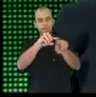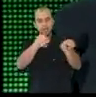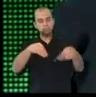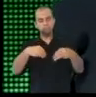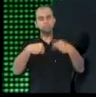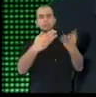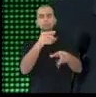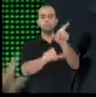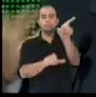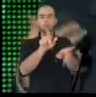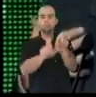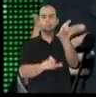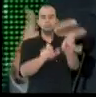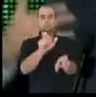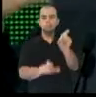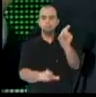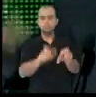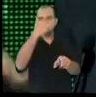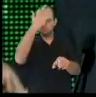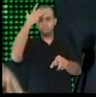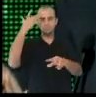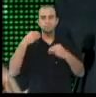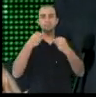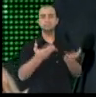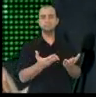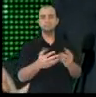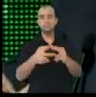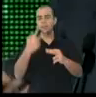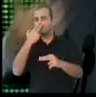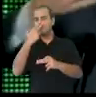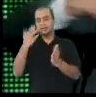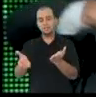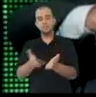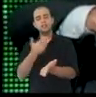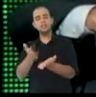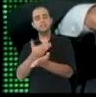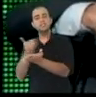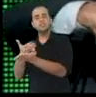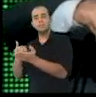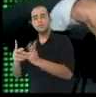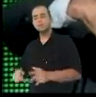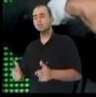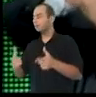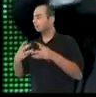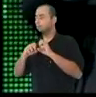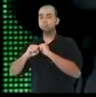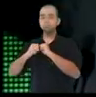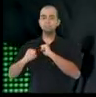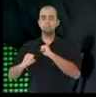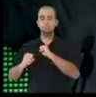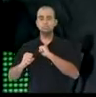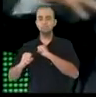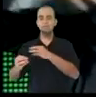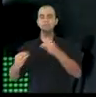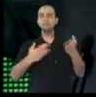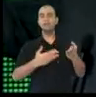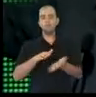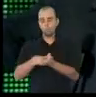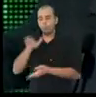Agora, você tem terra para entregar para as pessoas. Você vai ficar querendo tirar